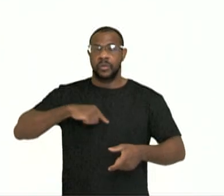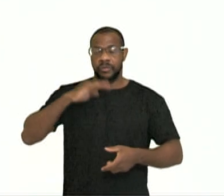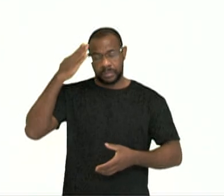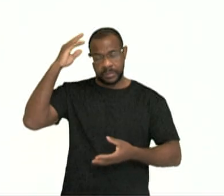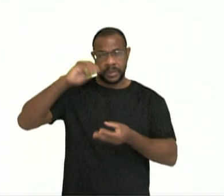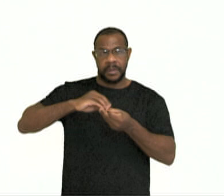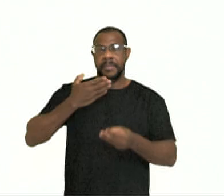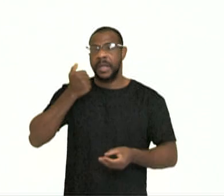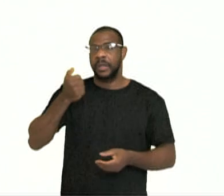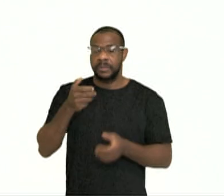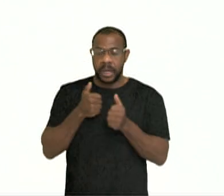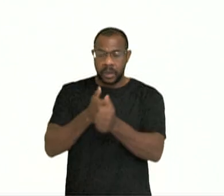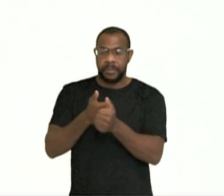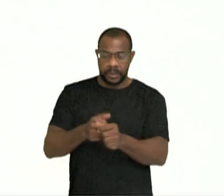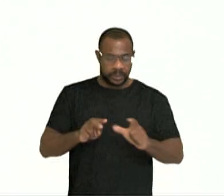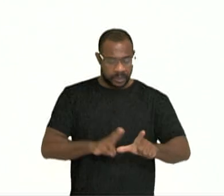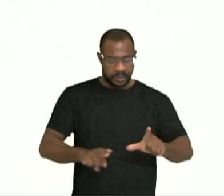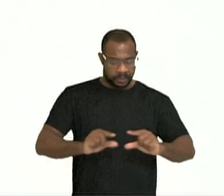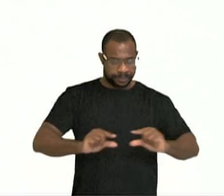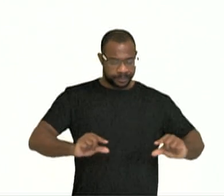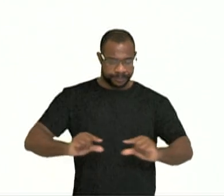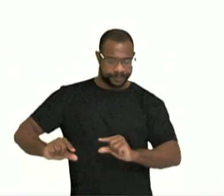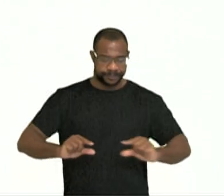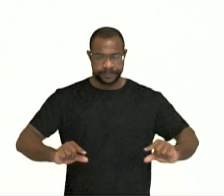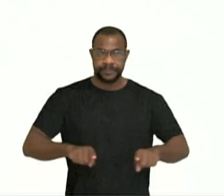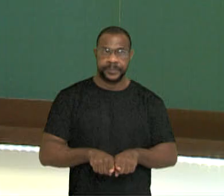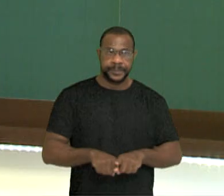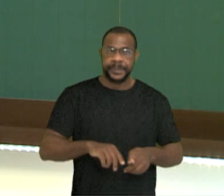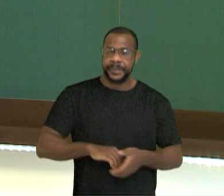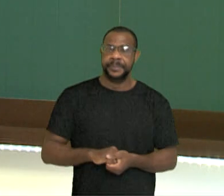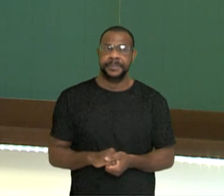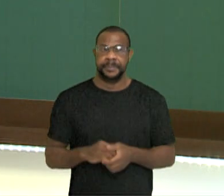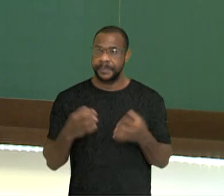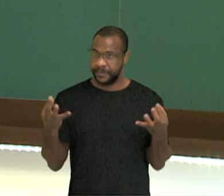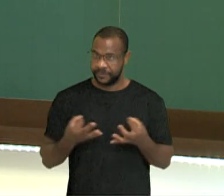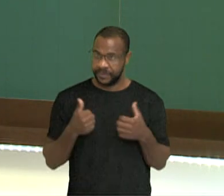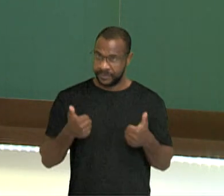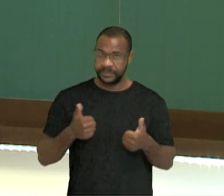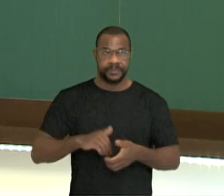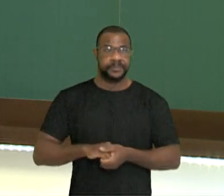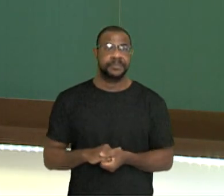melhor ao acompanhar o que está na legenda. Perfeito, pessoal?